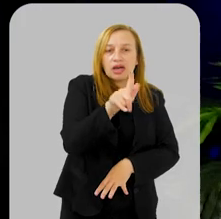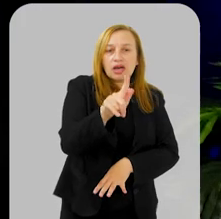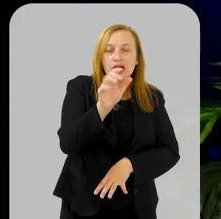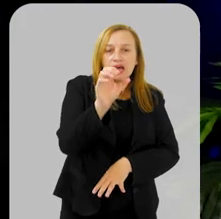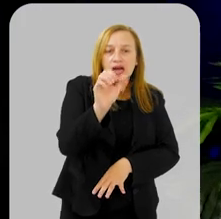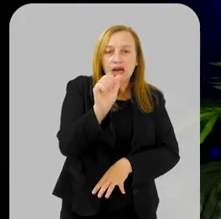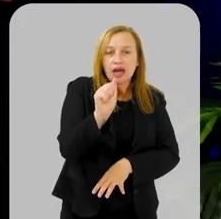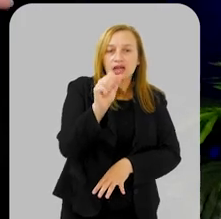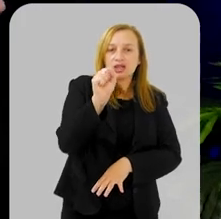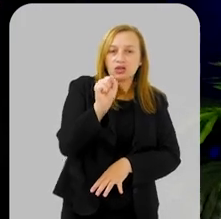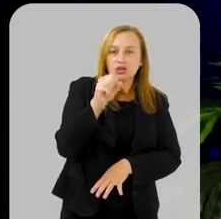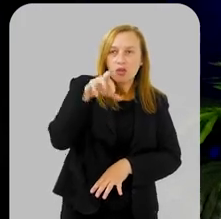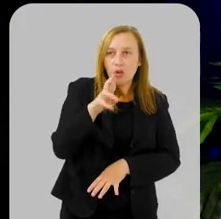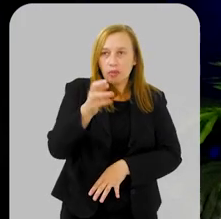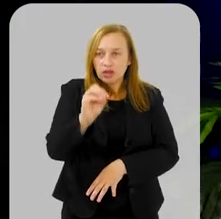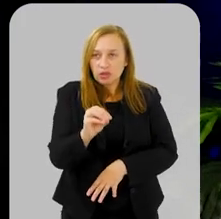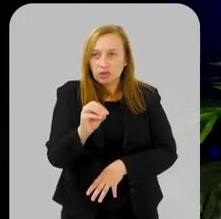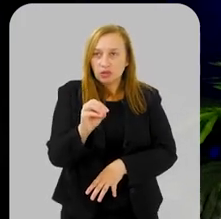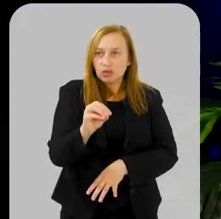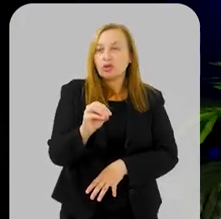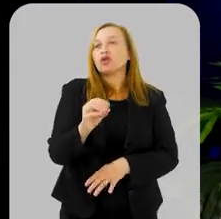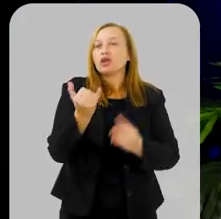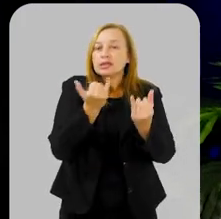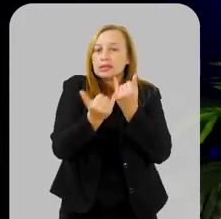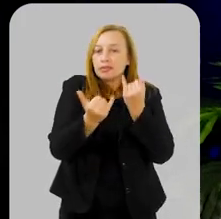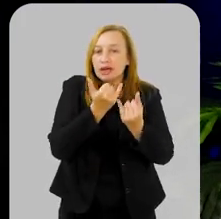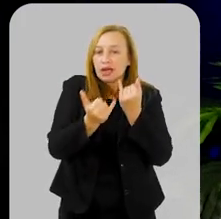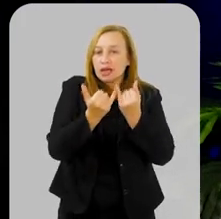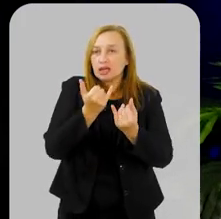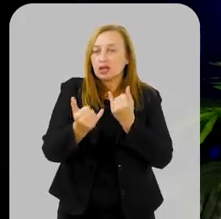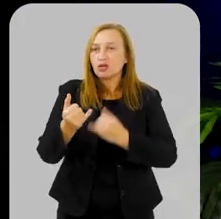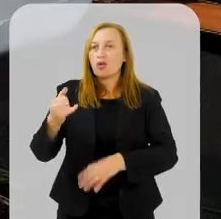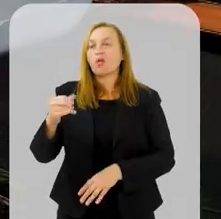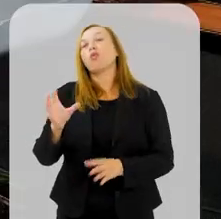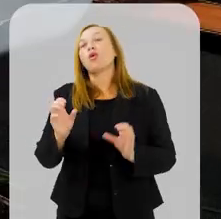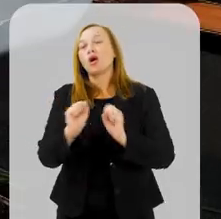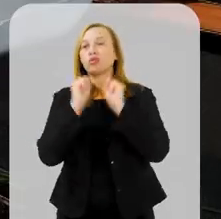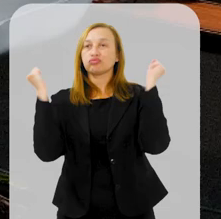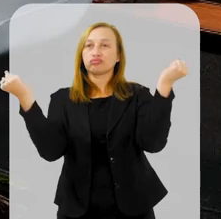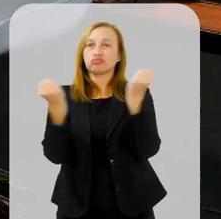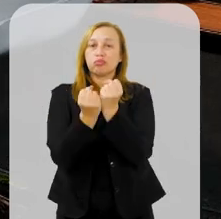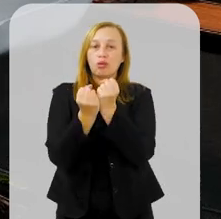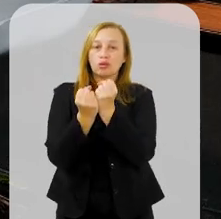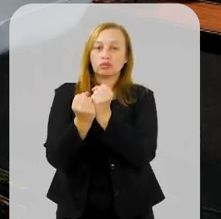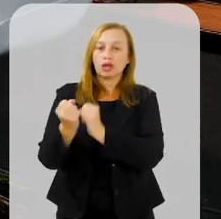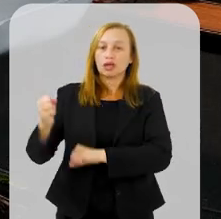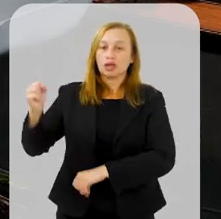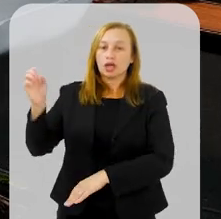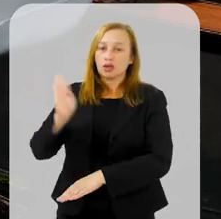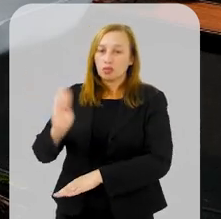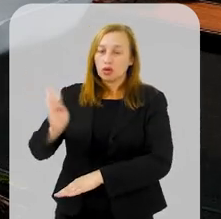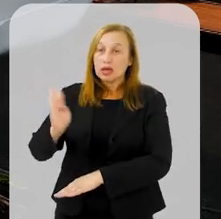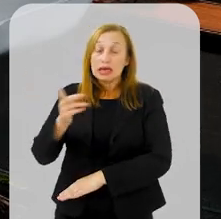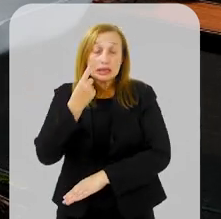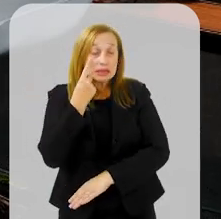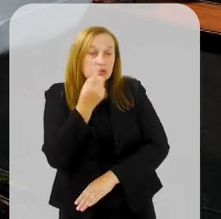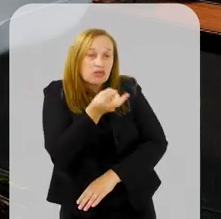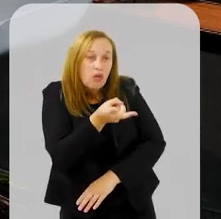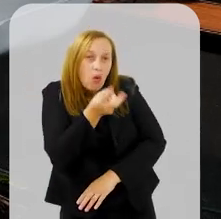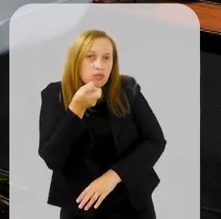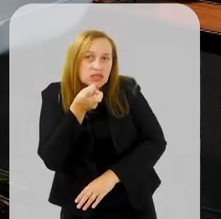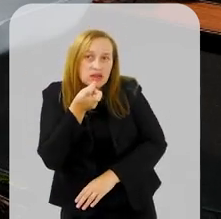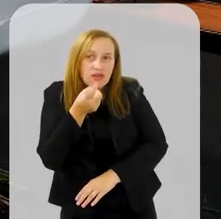com a área do Nilton Santos. Porque se você for de dia, de noite, a qualquer momento, naquele eixo da Avenida